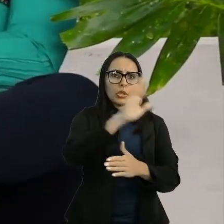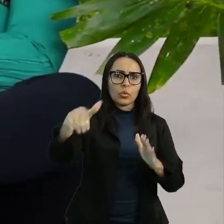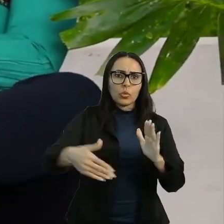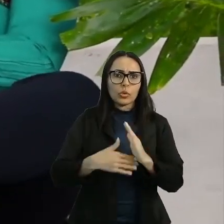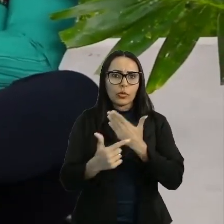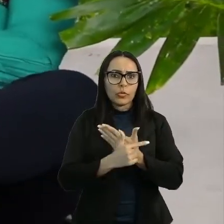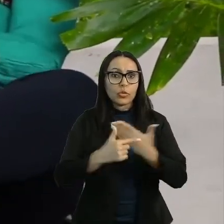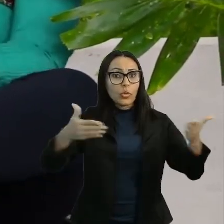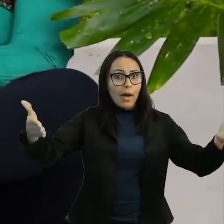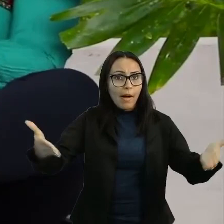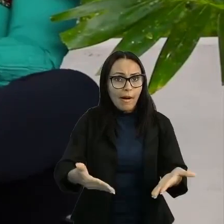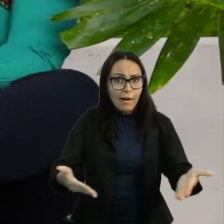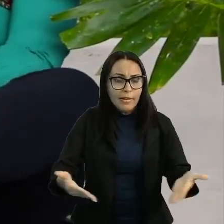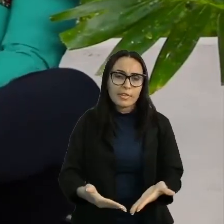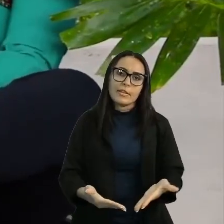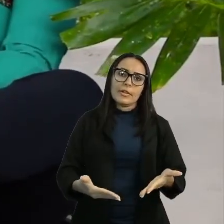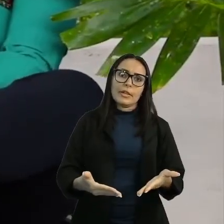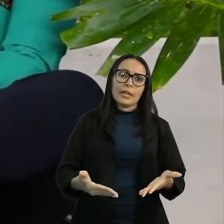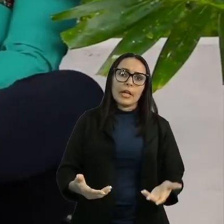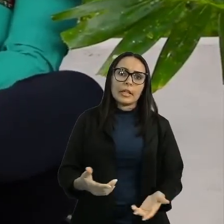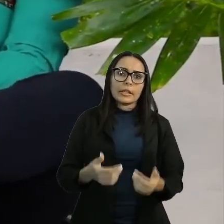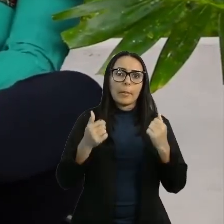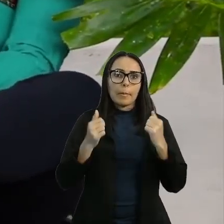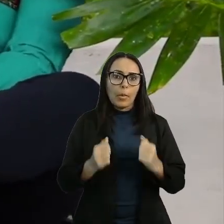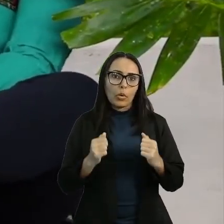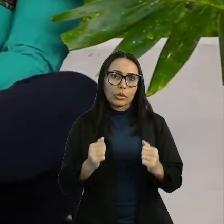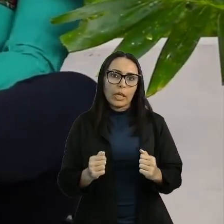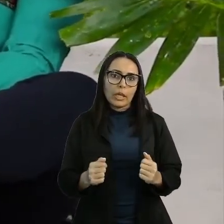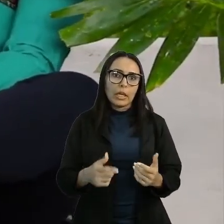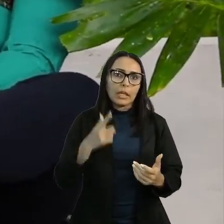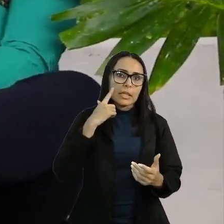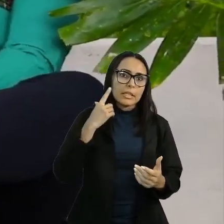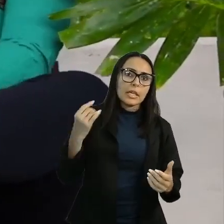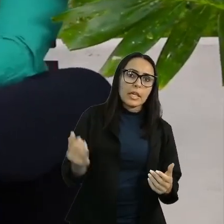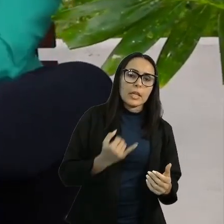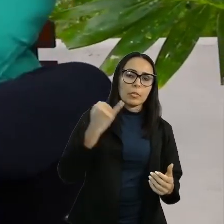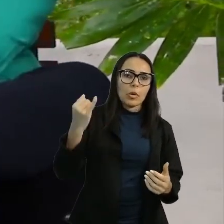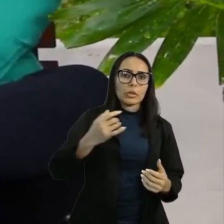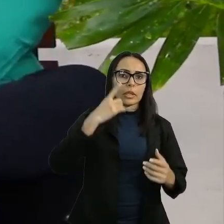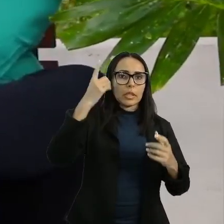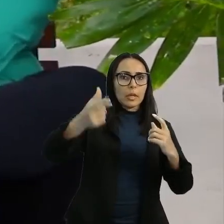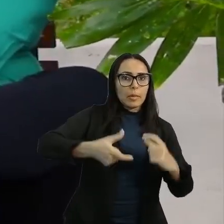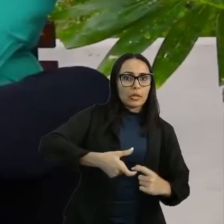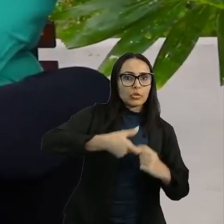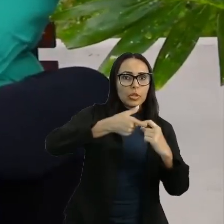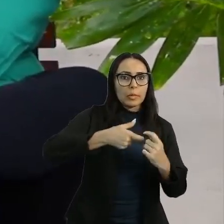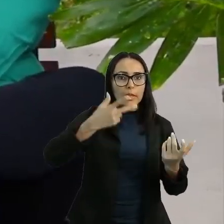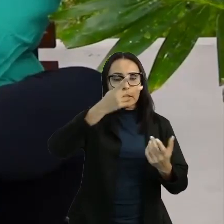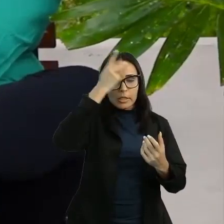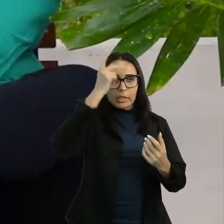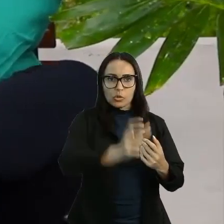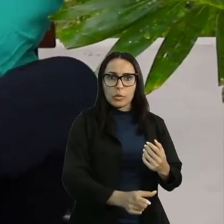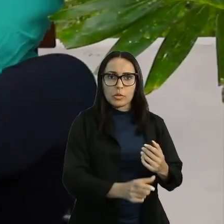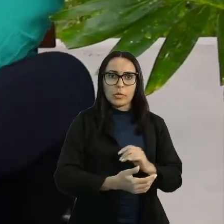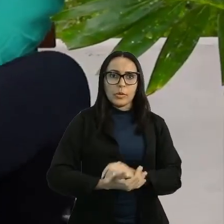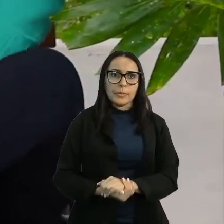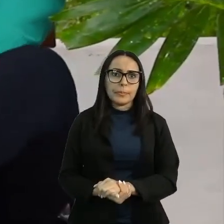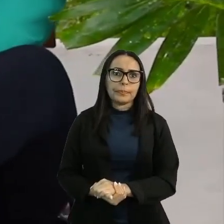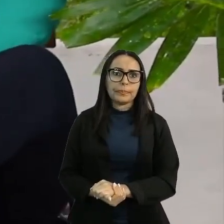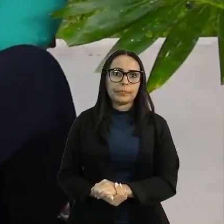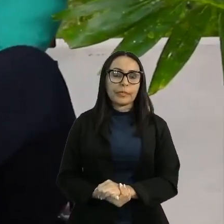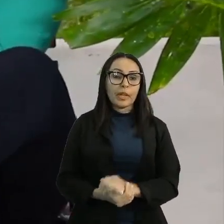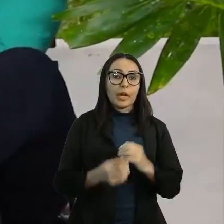essas demandas tantas que a sociedade propõe, que você precisa disso, precisa daquilo. As vaidades. Exatamente. Né? Então, quando a gente tira todo esse